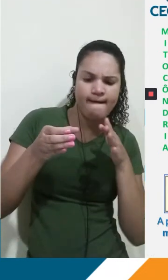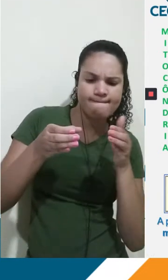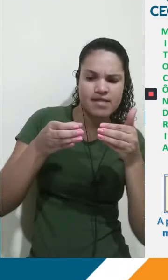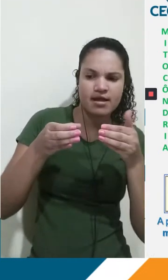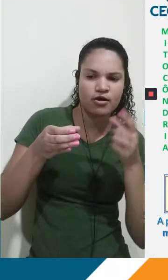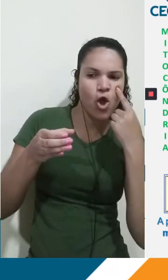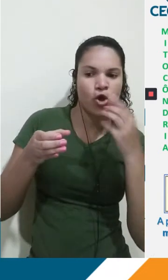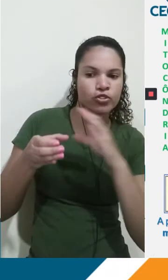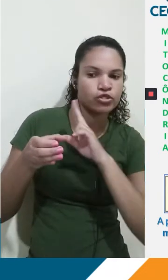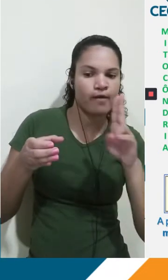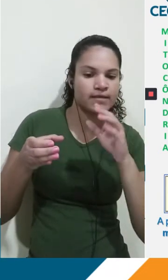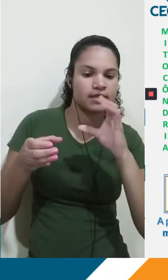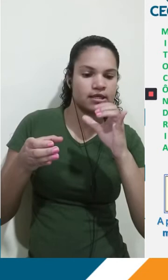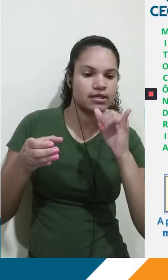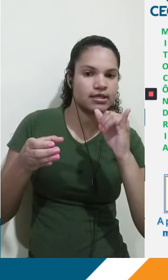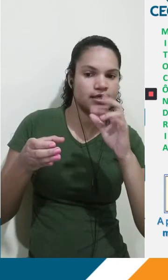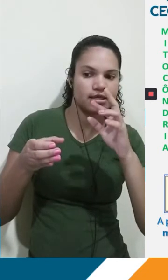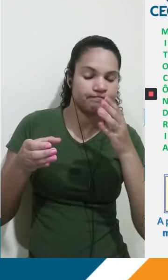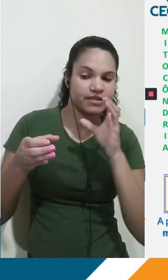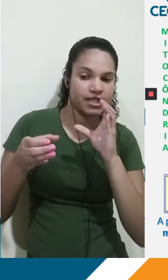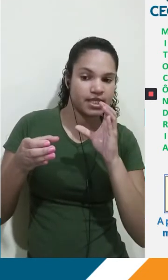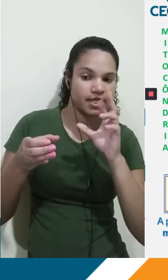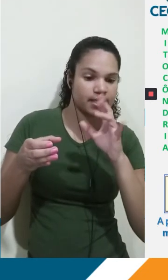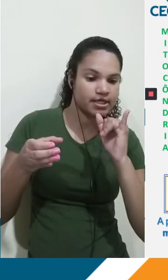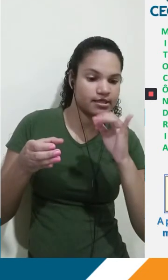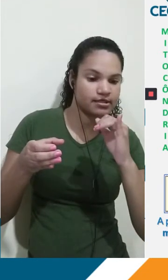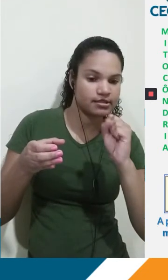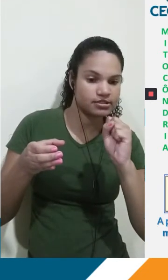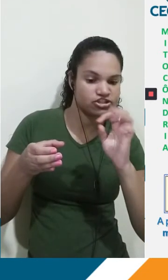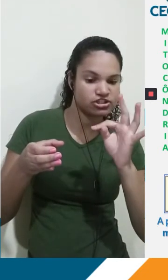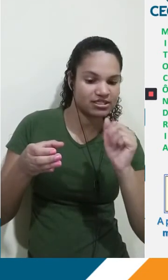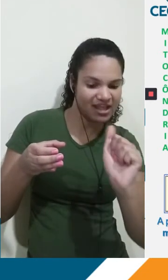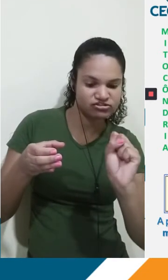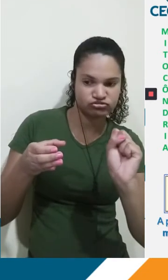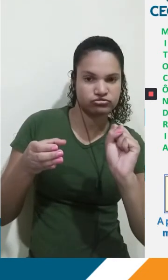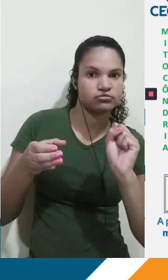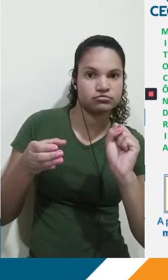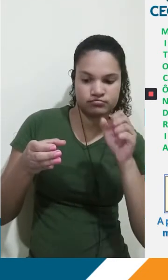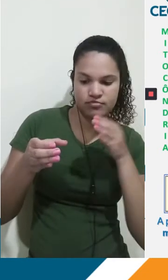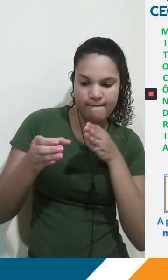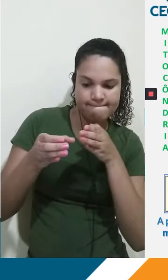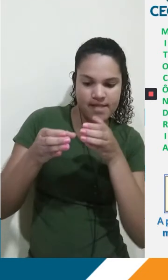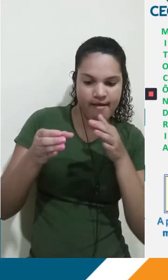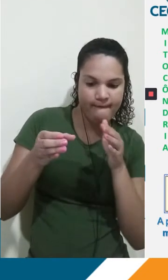anterior, no vídeo anterior, ela sofre uma série de invaginações. E dentro dessas cristas